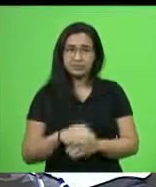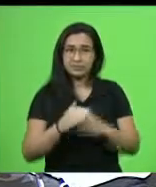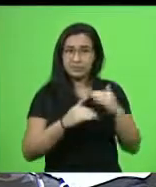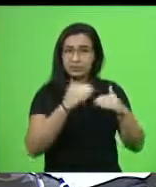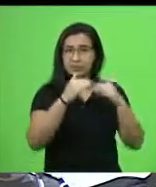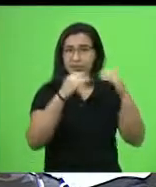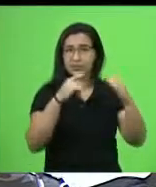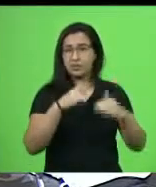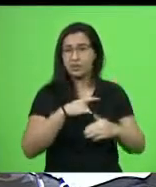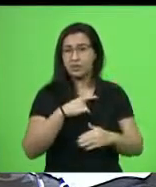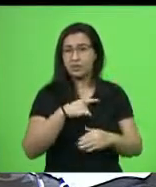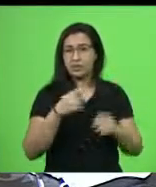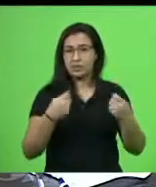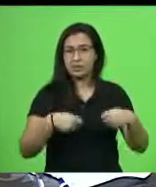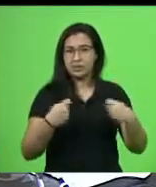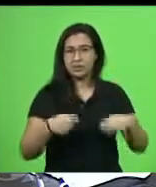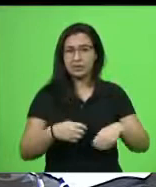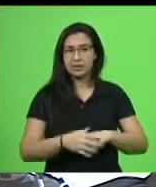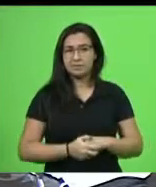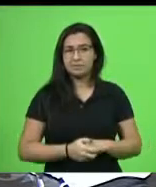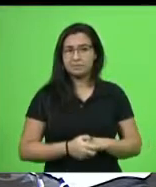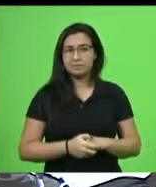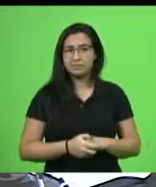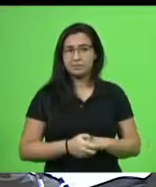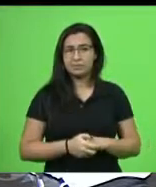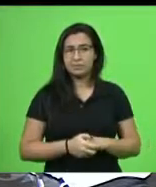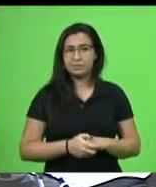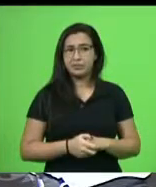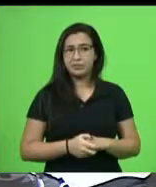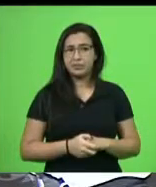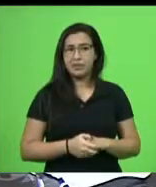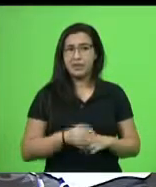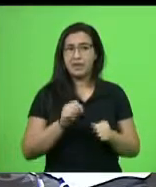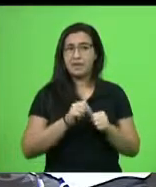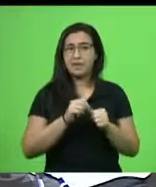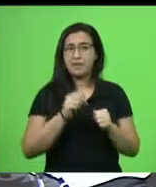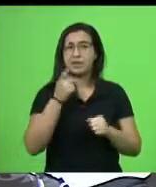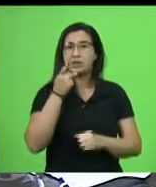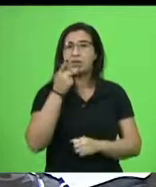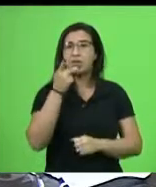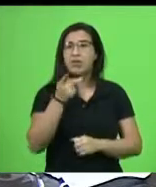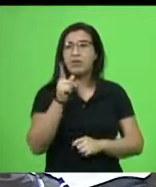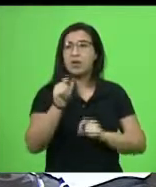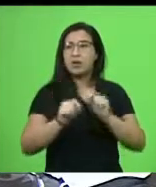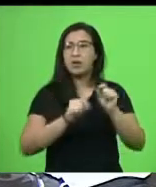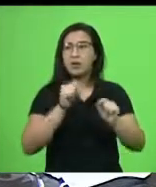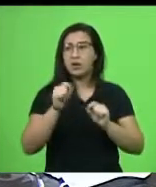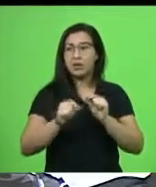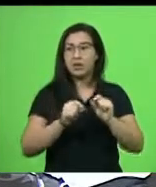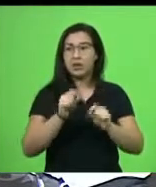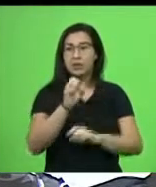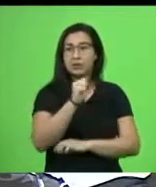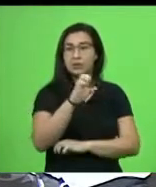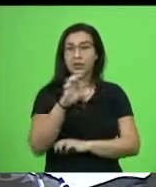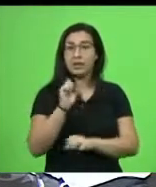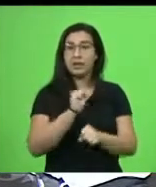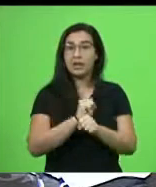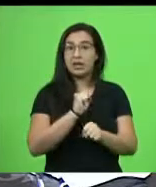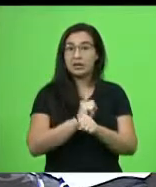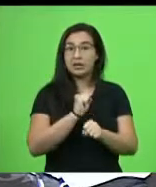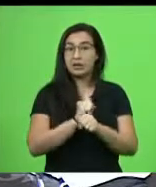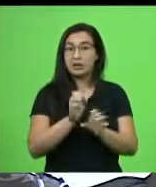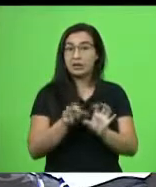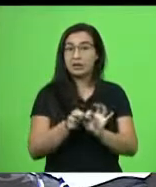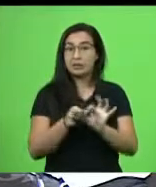Que se registre, no momento em que faço esse pronunciamento, Santa Catarina aguarda pela liberação de empreendimentos